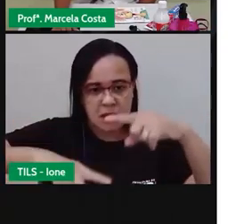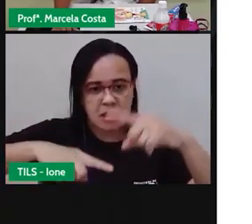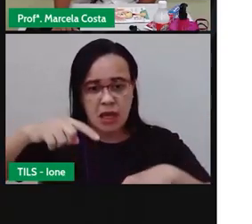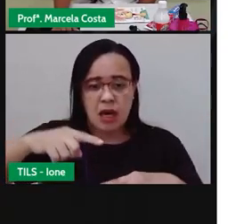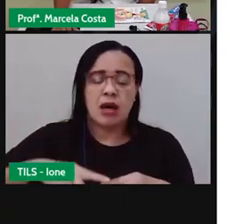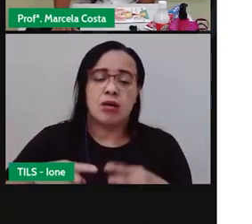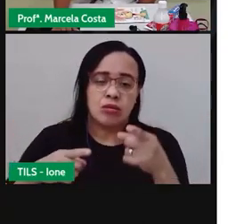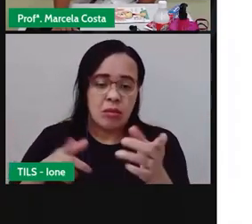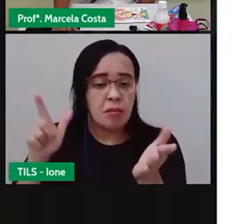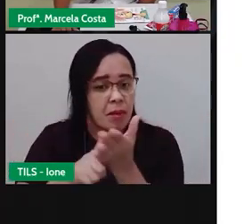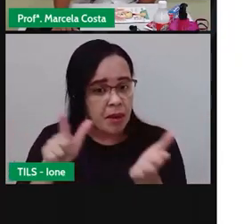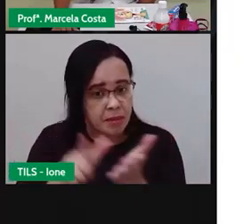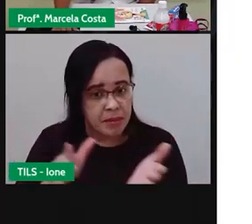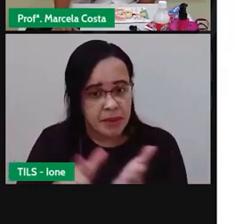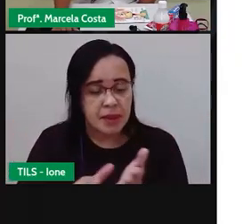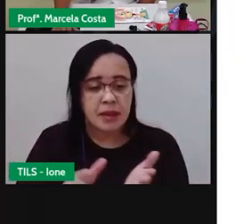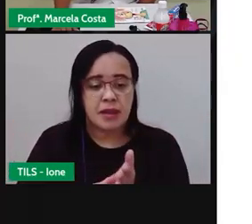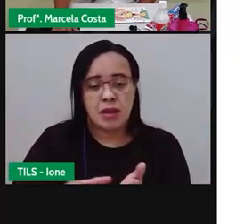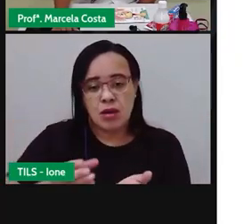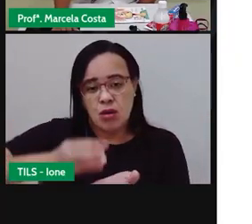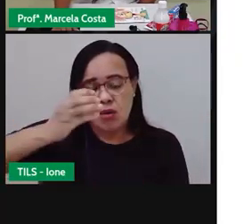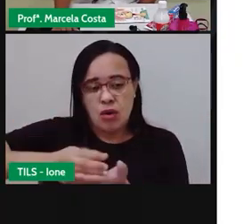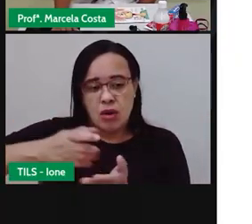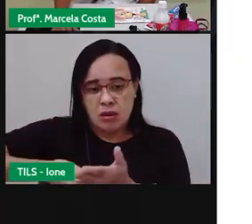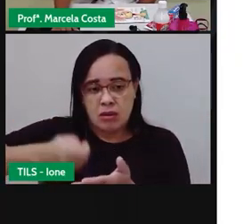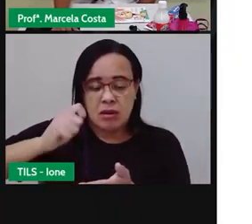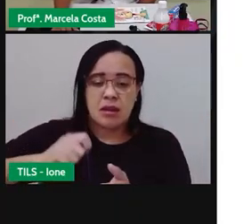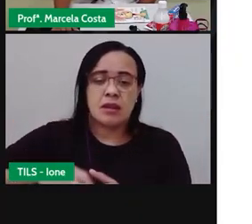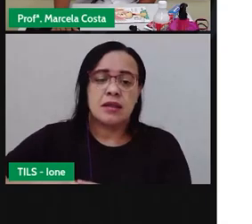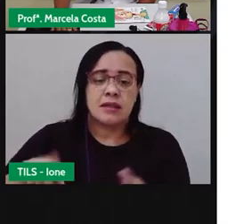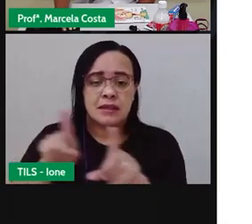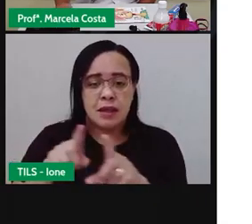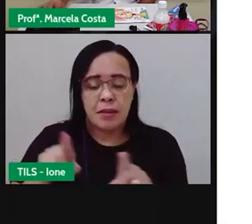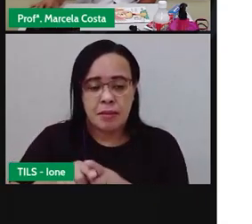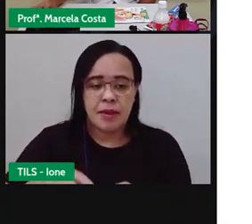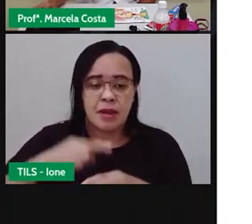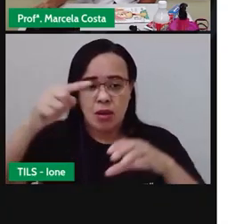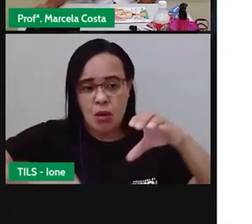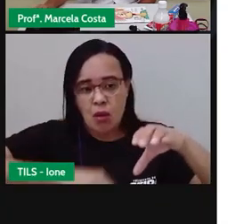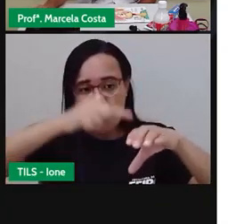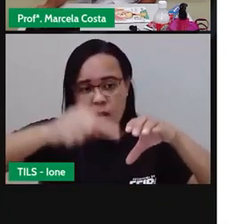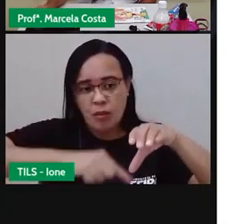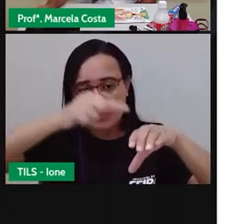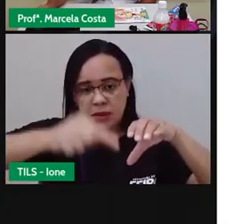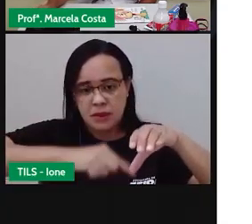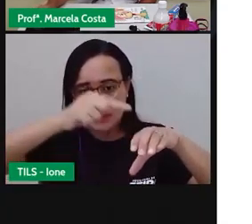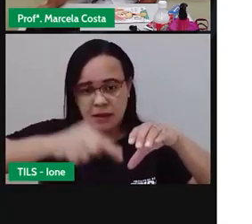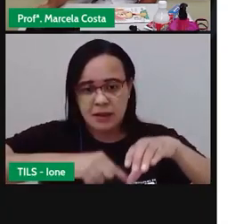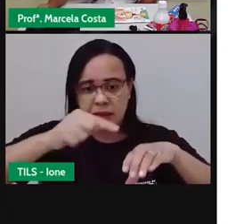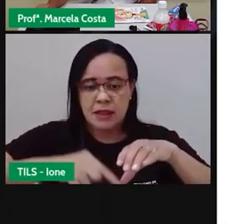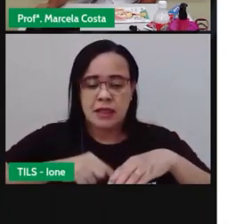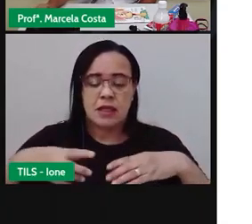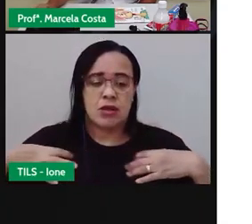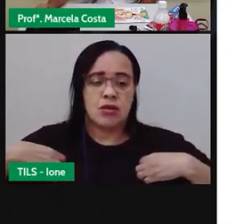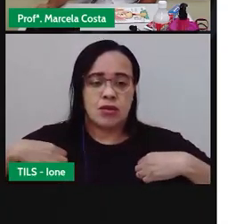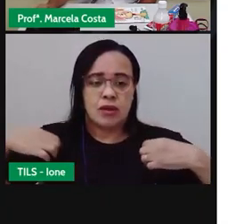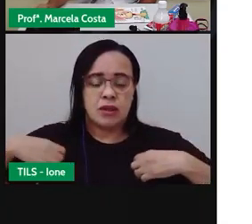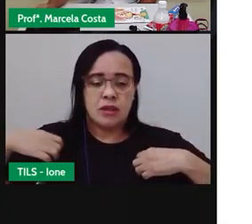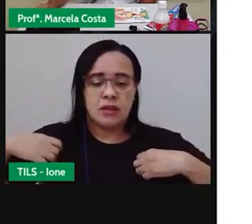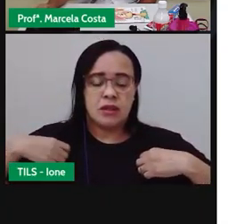de refrigerante, pneu, blusa de algodão. Preencha o seu quadro